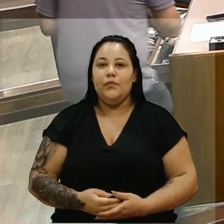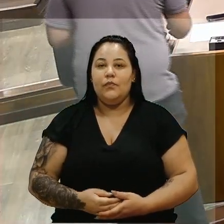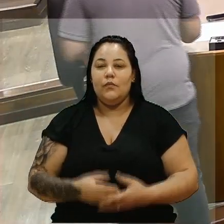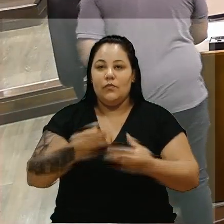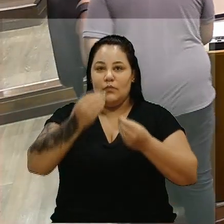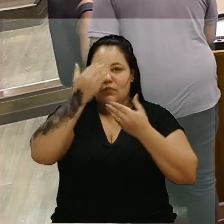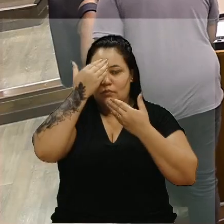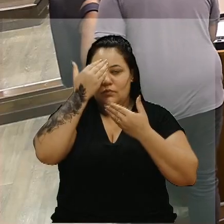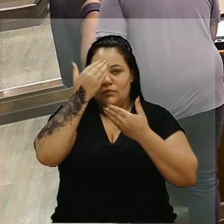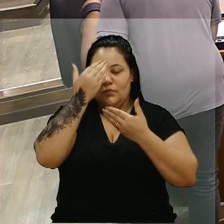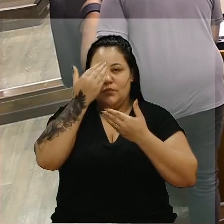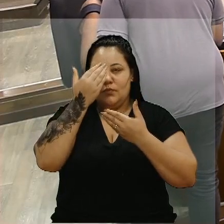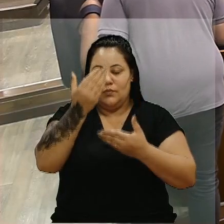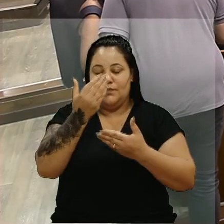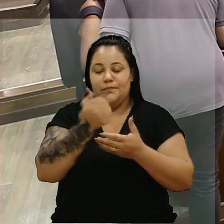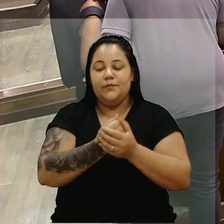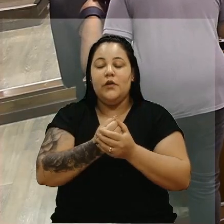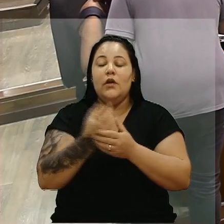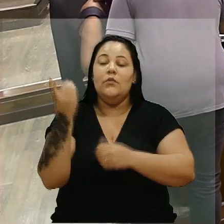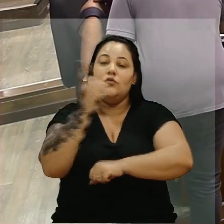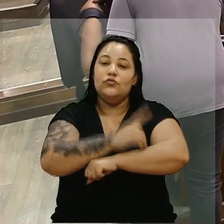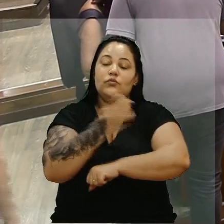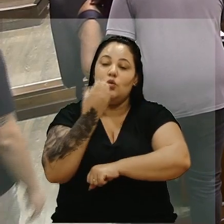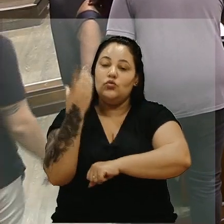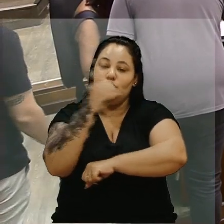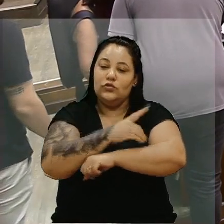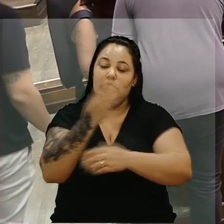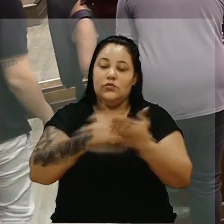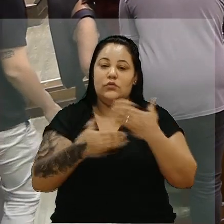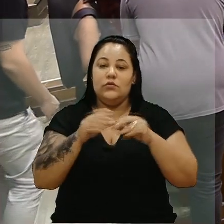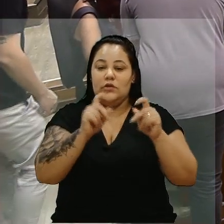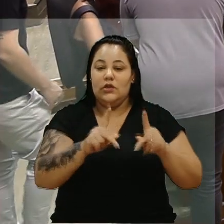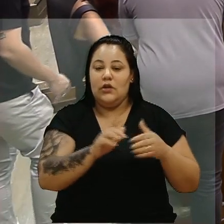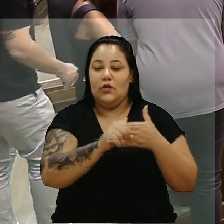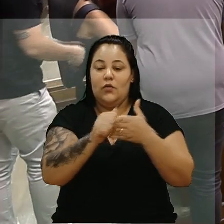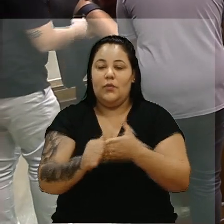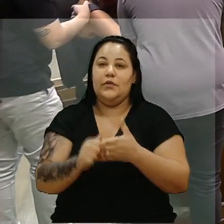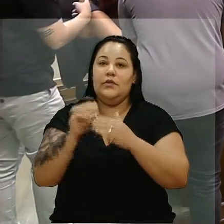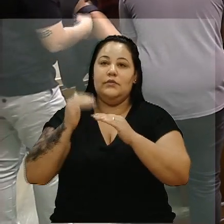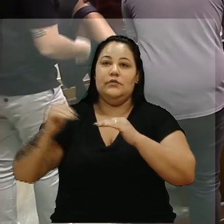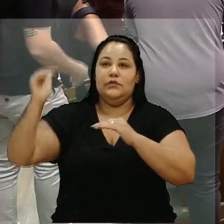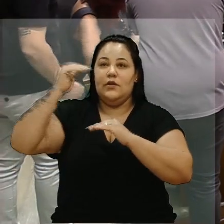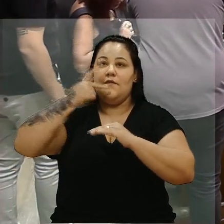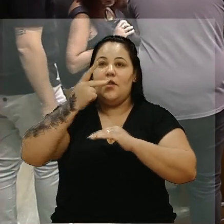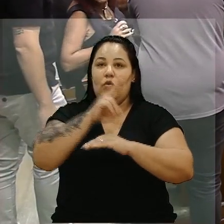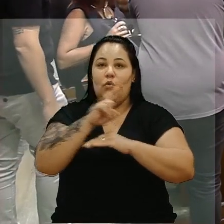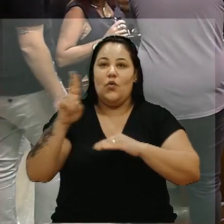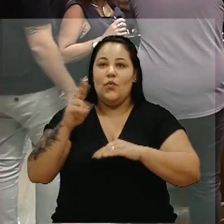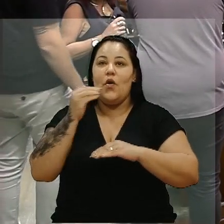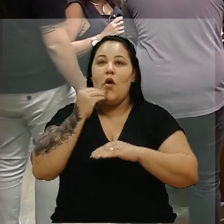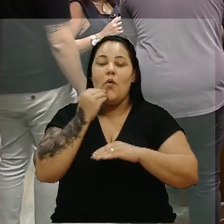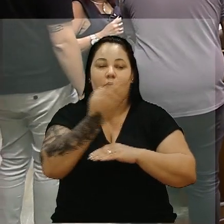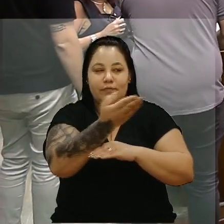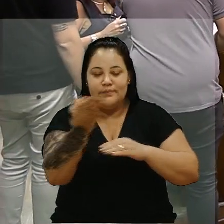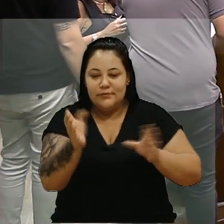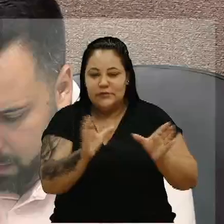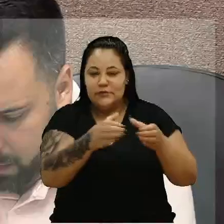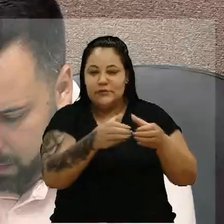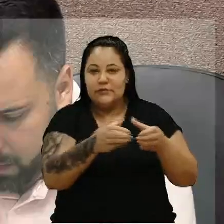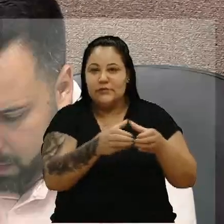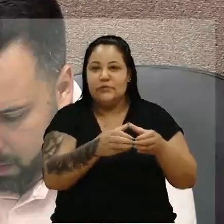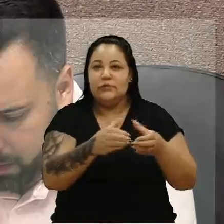todos, colegas vereadores, quem nos acompanha presencialmente aqui, as autoridades que serão citadas logo em seguida, com certeza, mas a equipe da Secretaria de